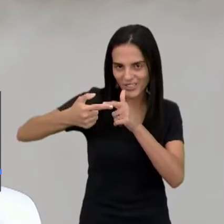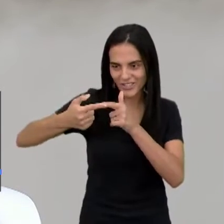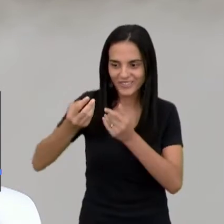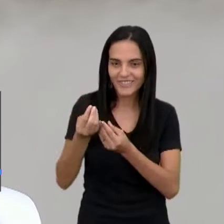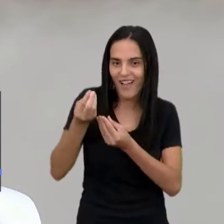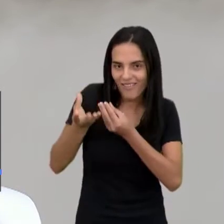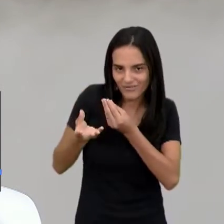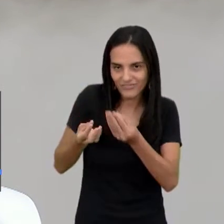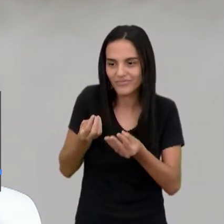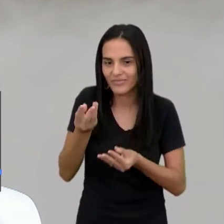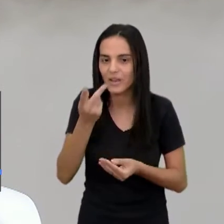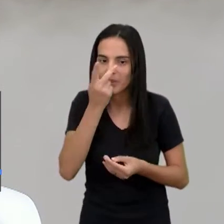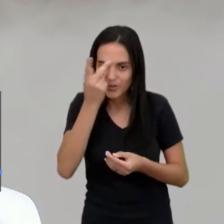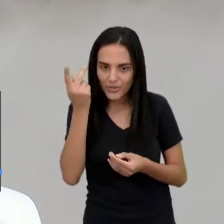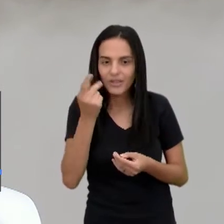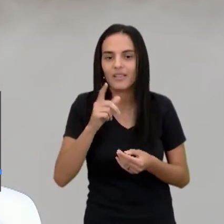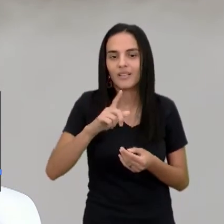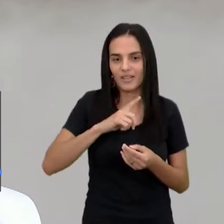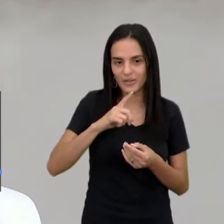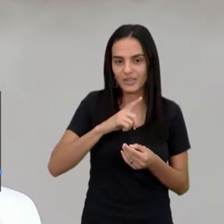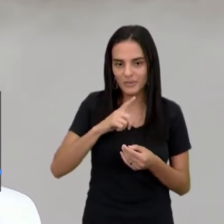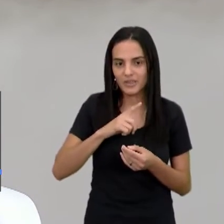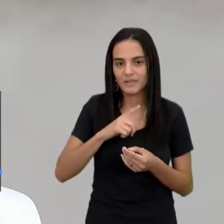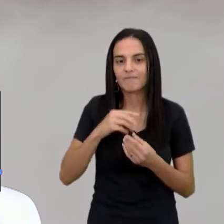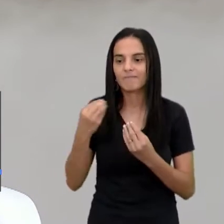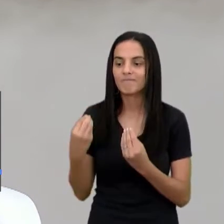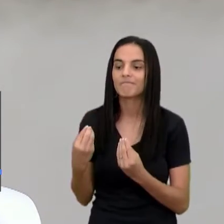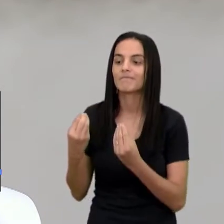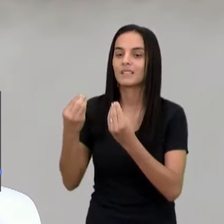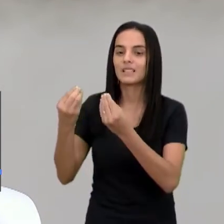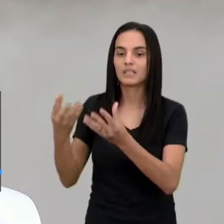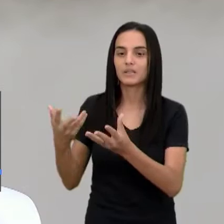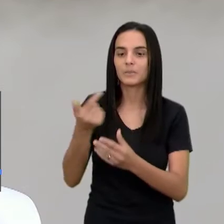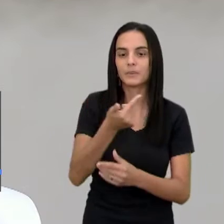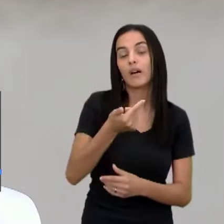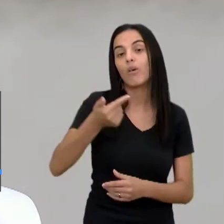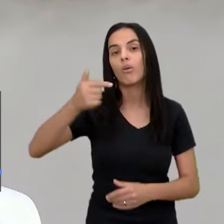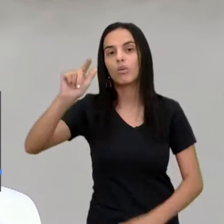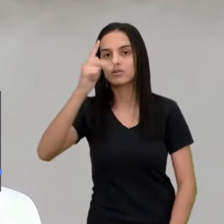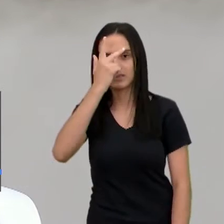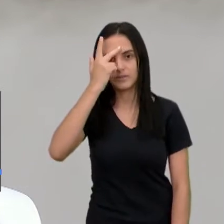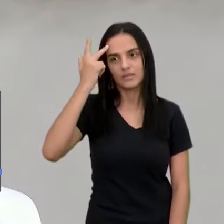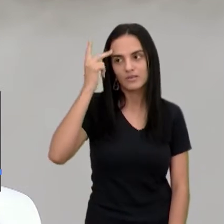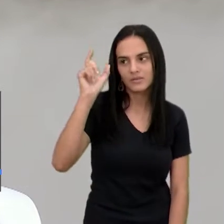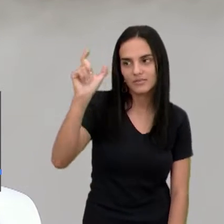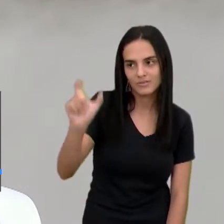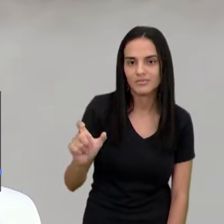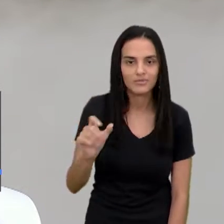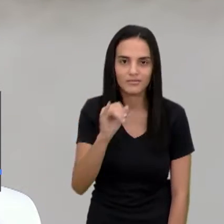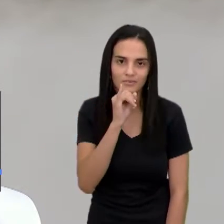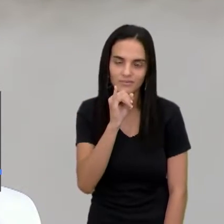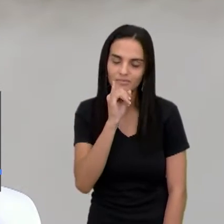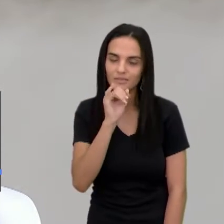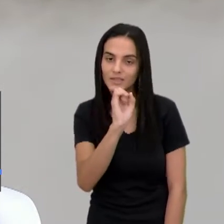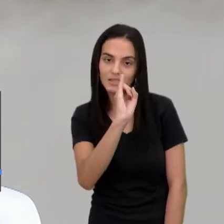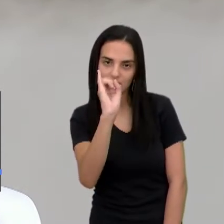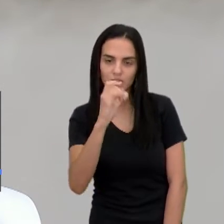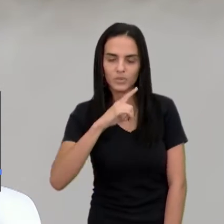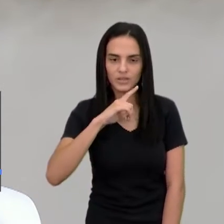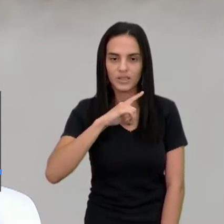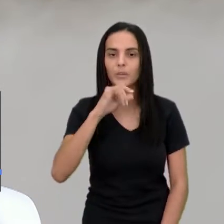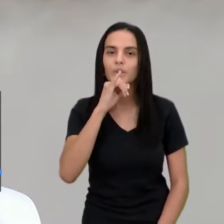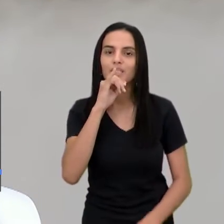algo, eu também estou fornecendo esse algo para uma outra pessoa, vamos supor, Então, se eu tenho lá